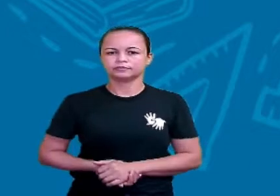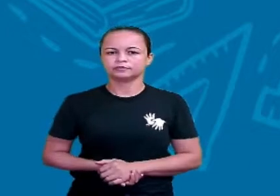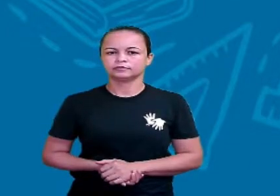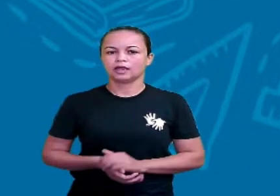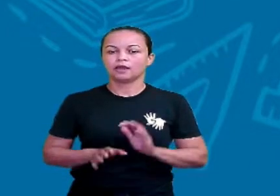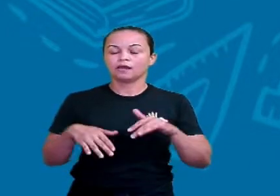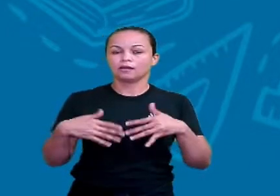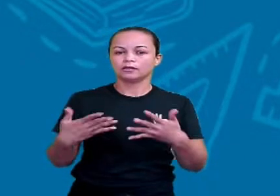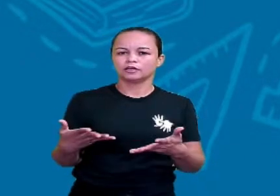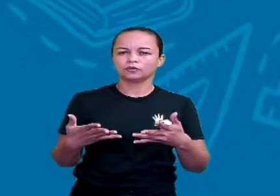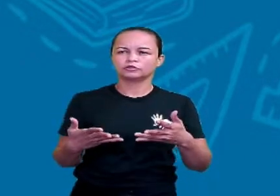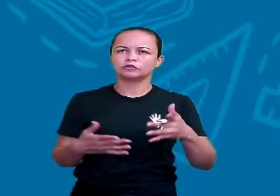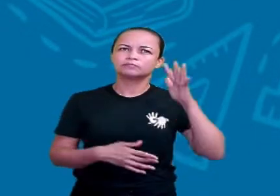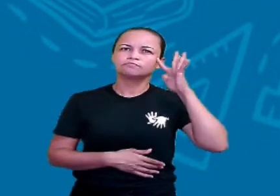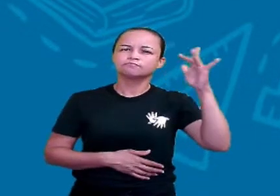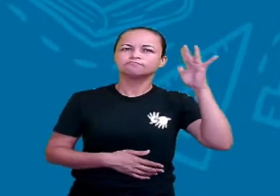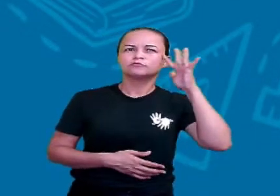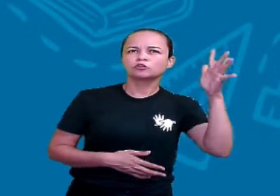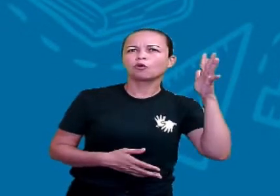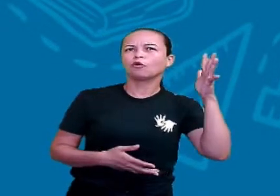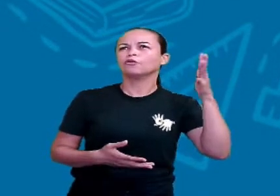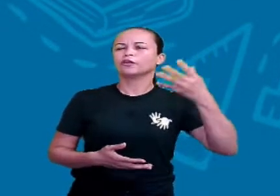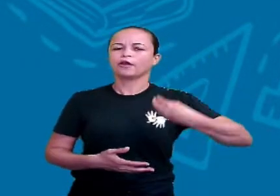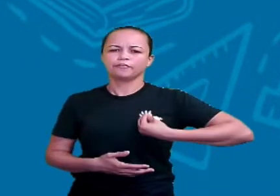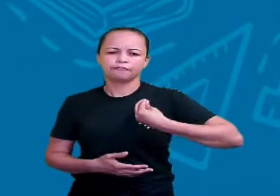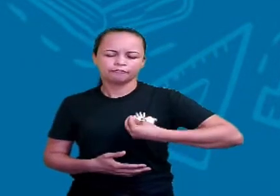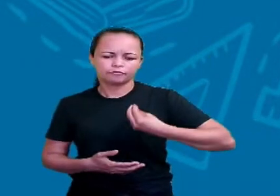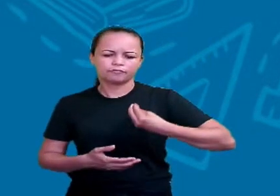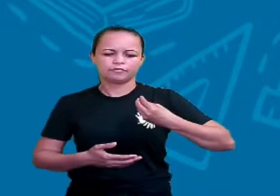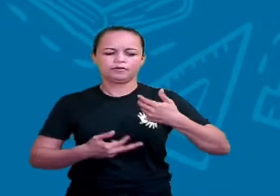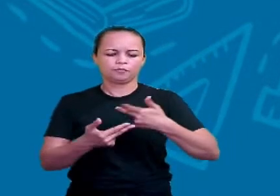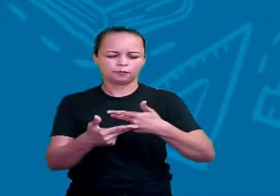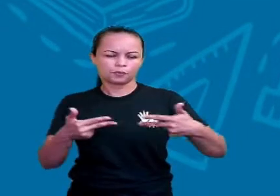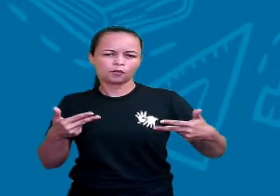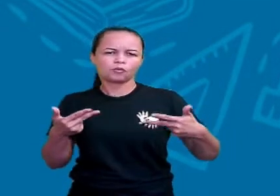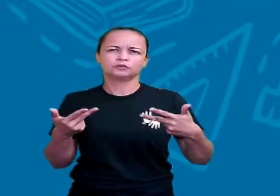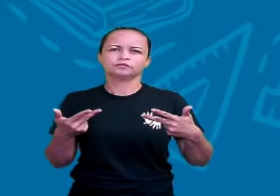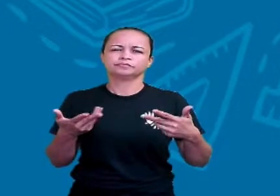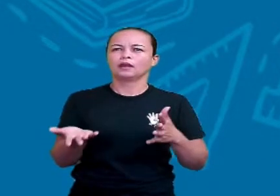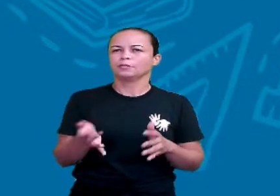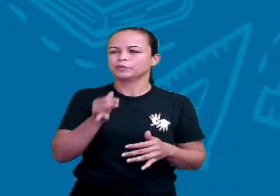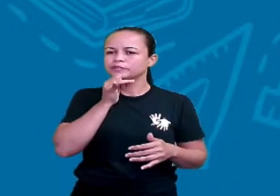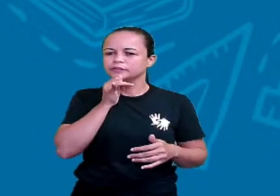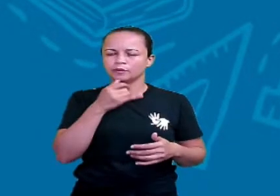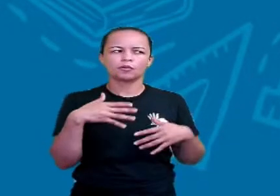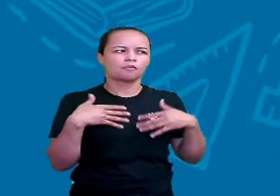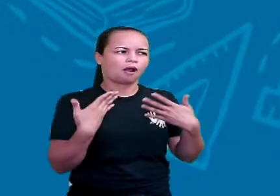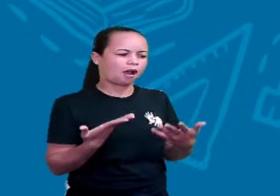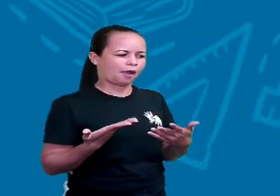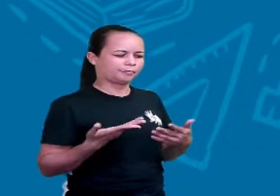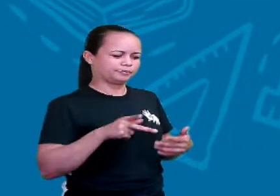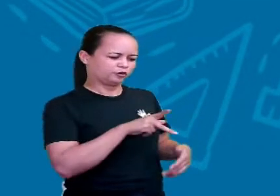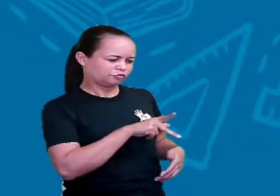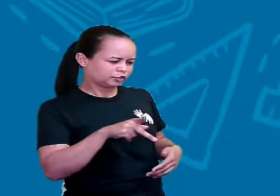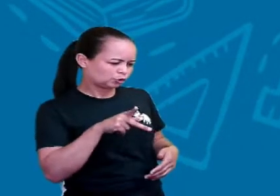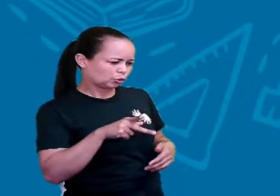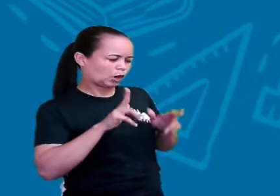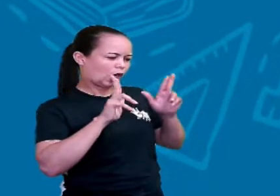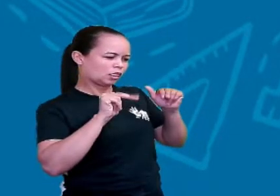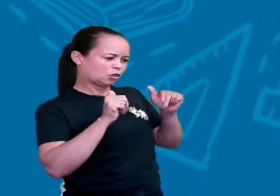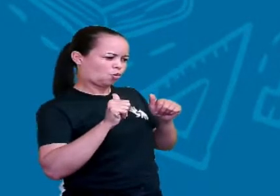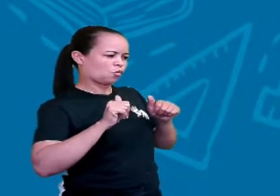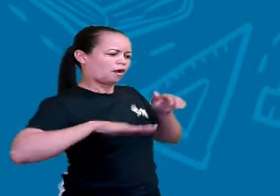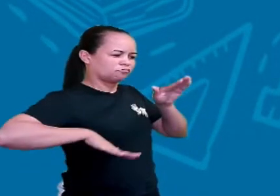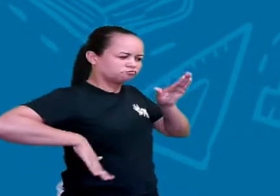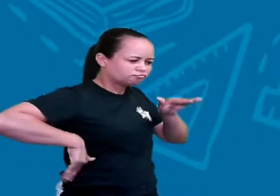planeja e você sonha em viver alguma coisa, ah, professora, eu nunca fui na praia. Eu tenho um sonho de conhecer a praia.